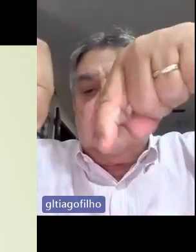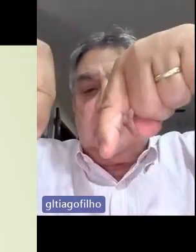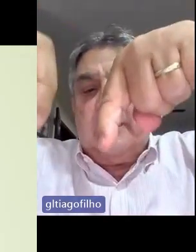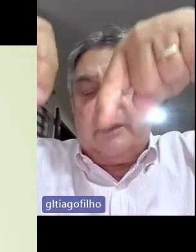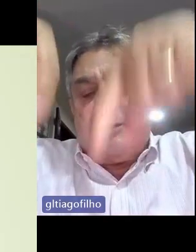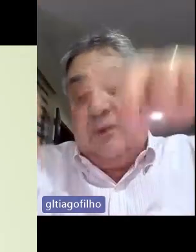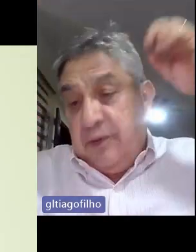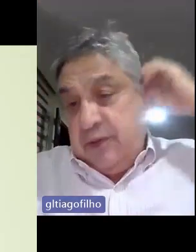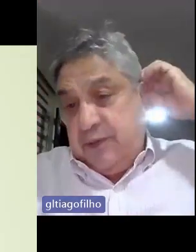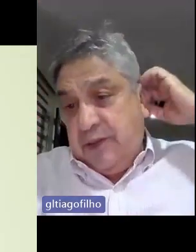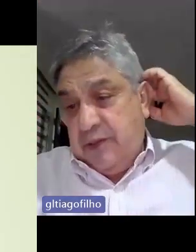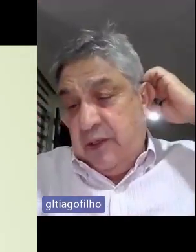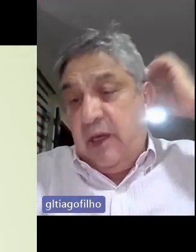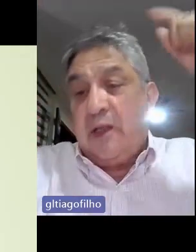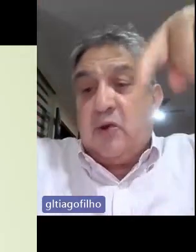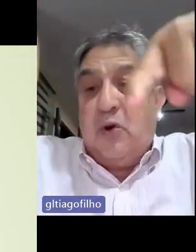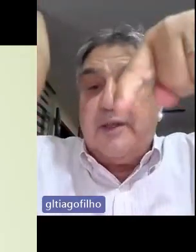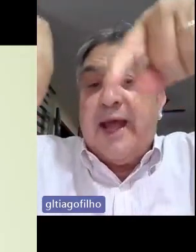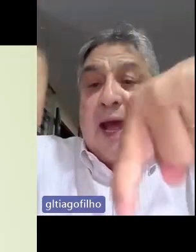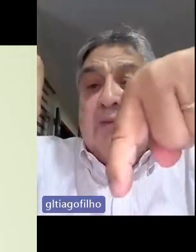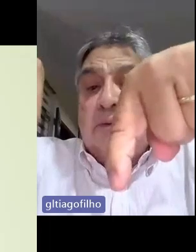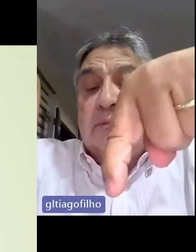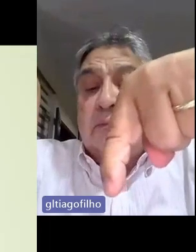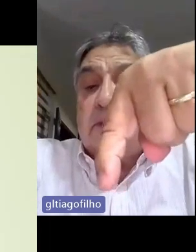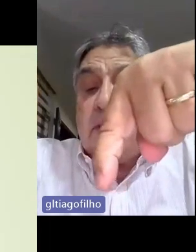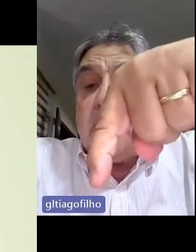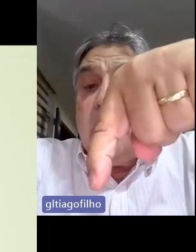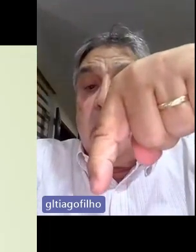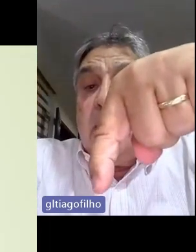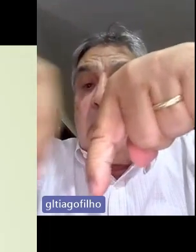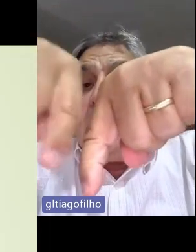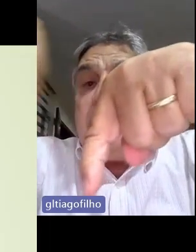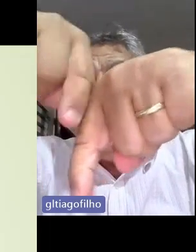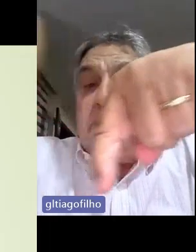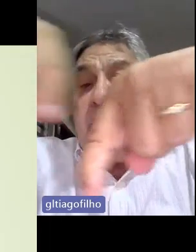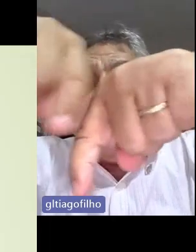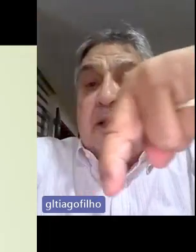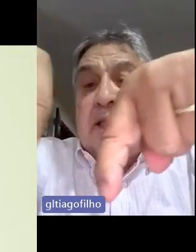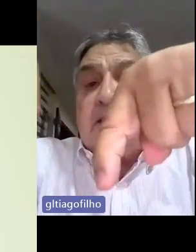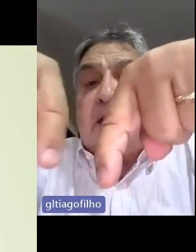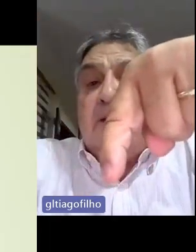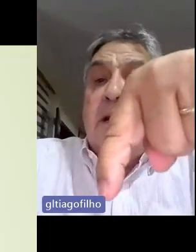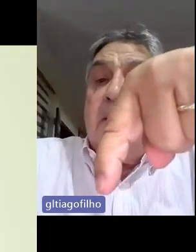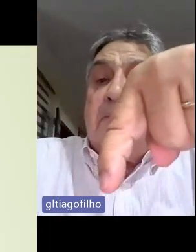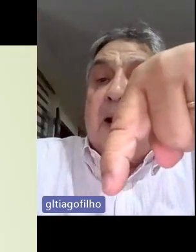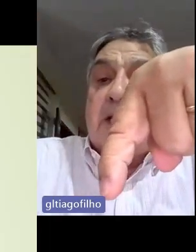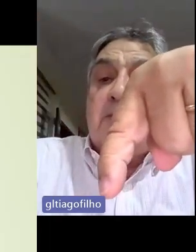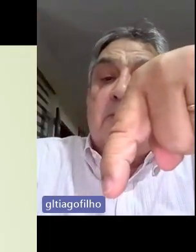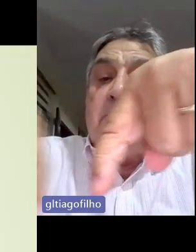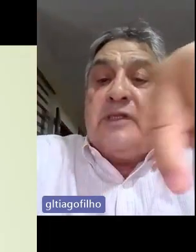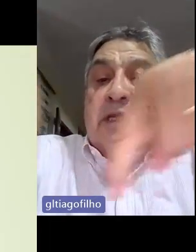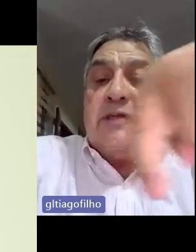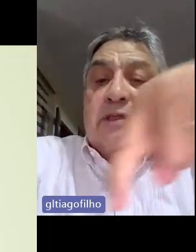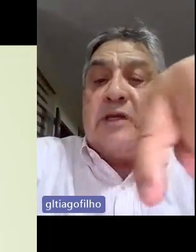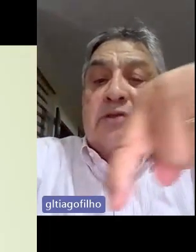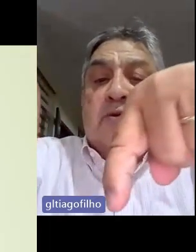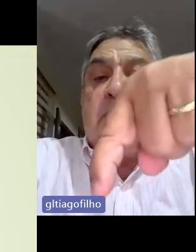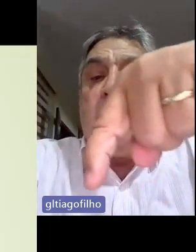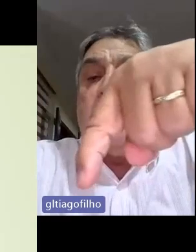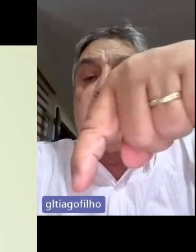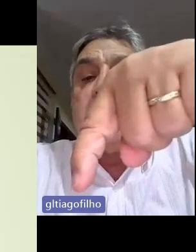dois oh meu Deus, perdi eletrodo na água, certo? E tira uma tensão,